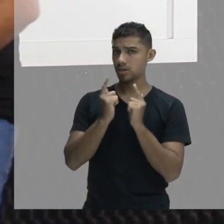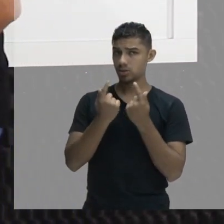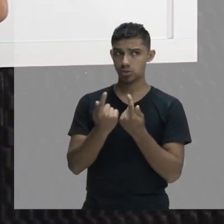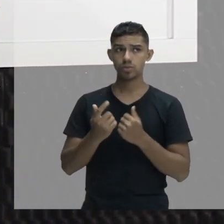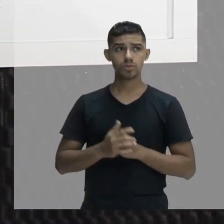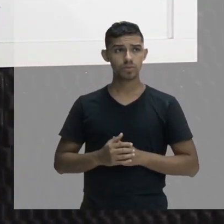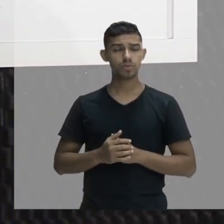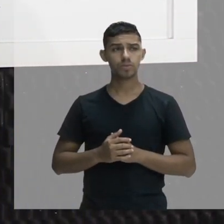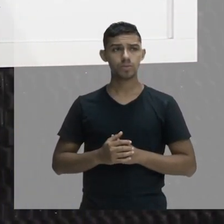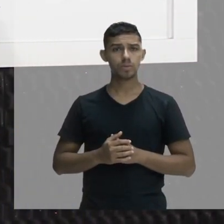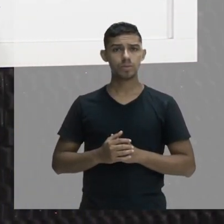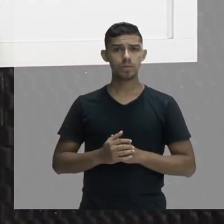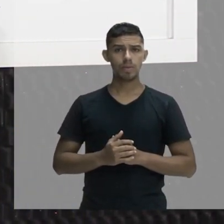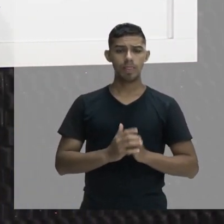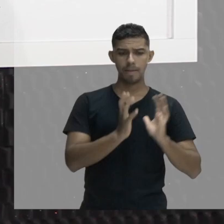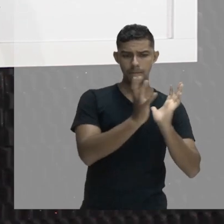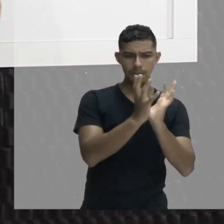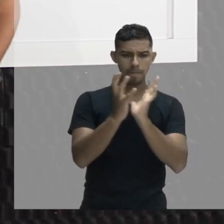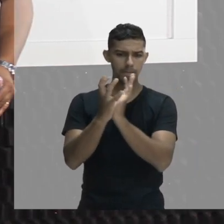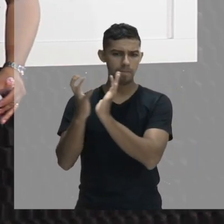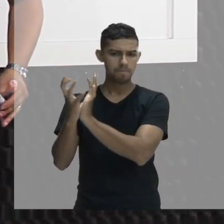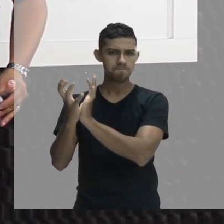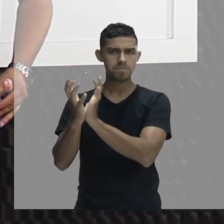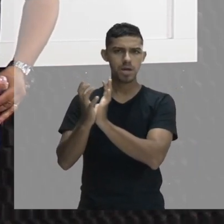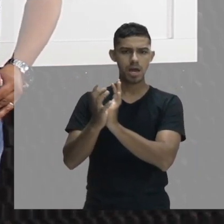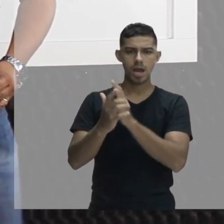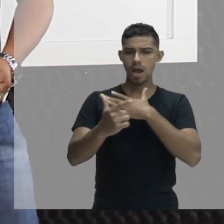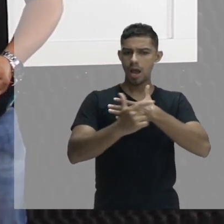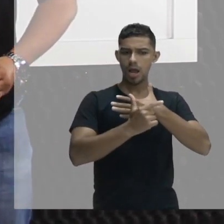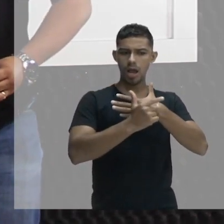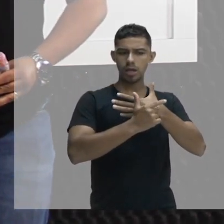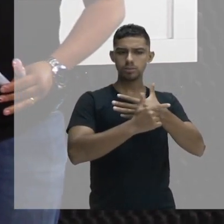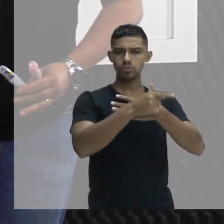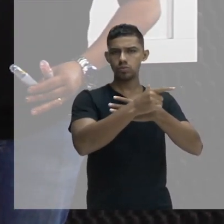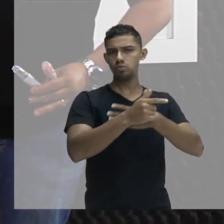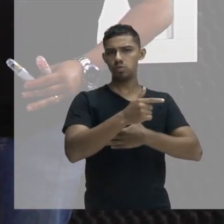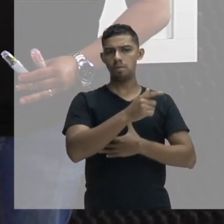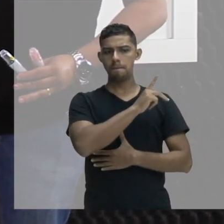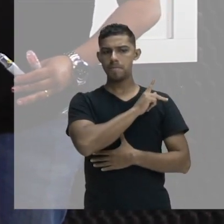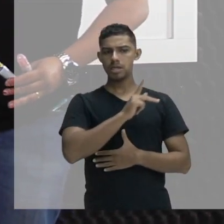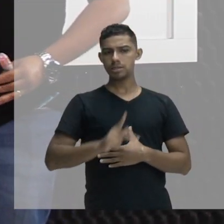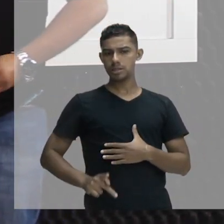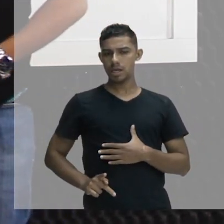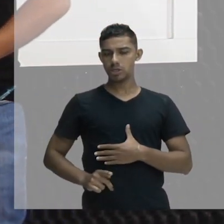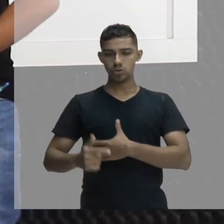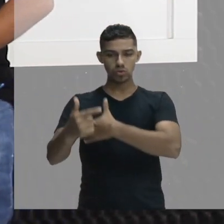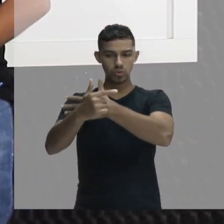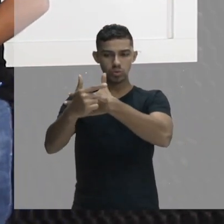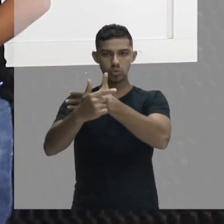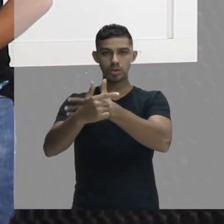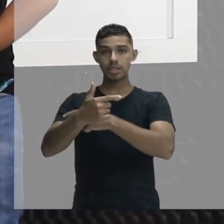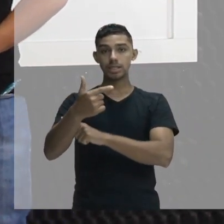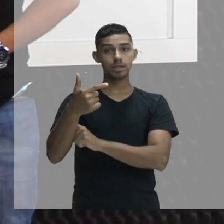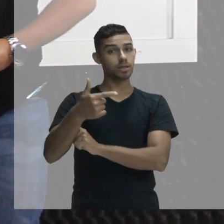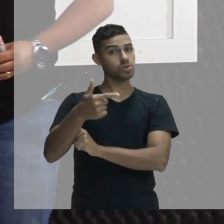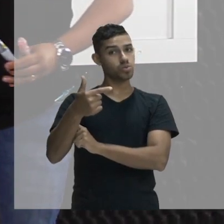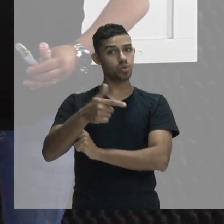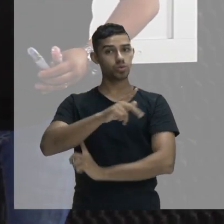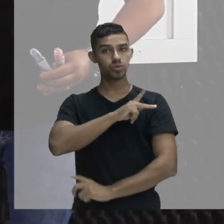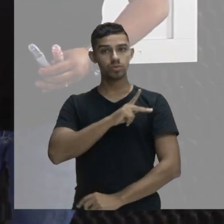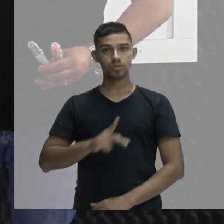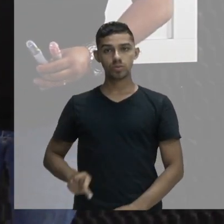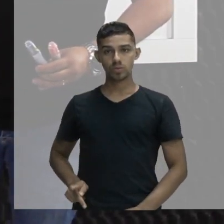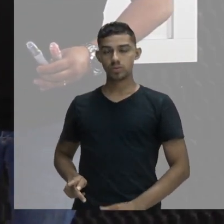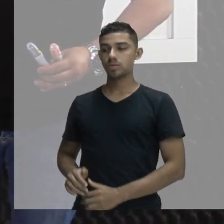A posição deles interfere no cargo que eles vão ocupar. Tá? Então a posição é importante. A